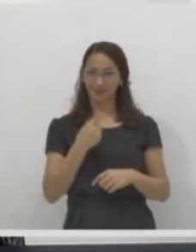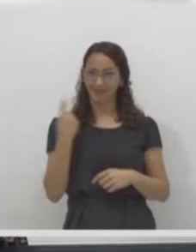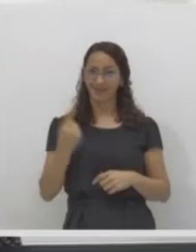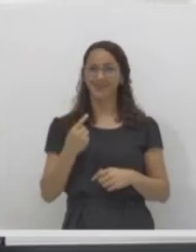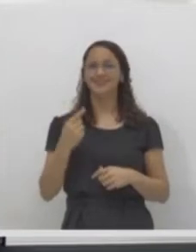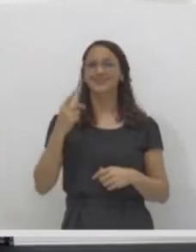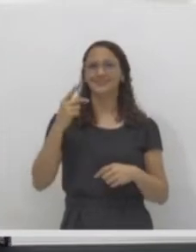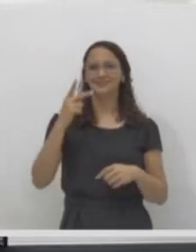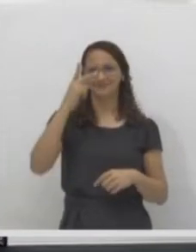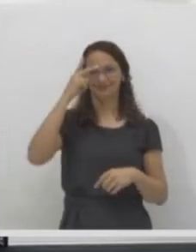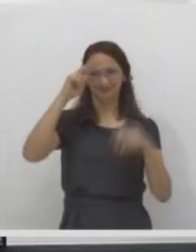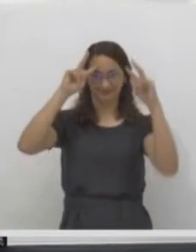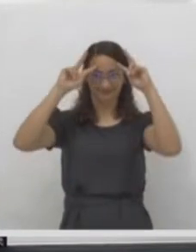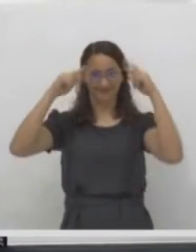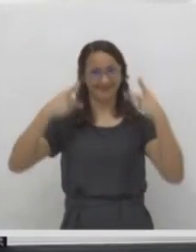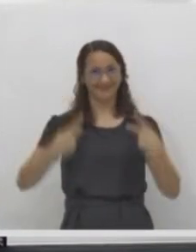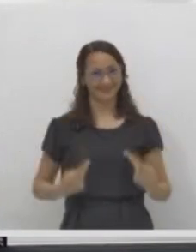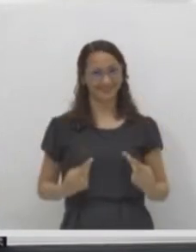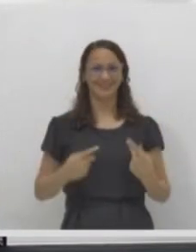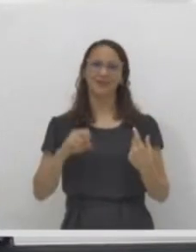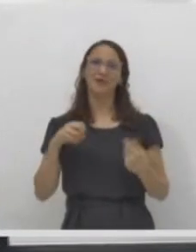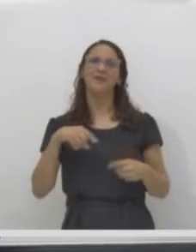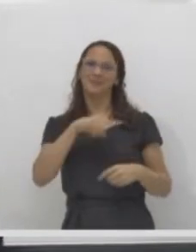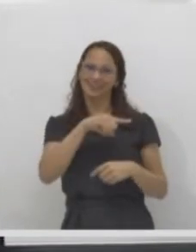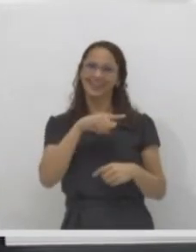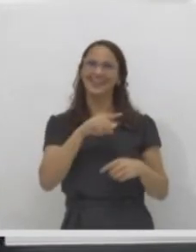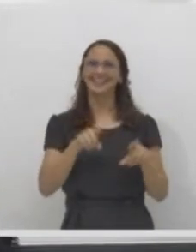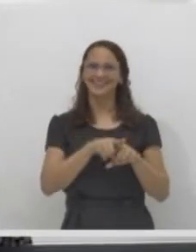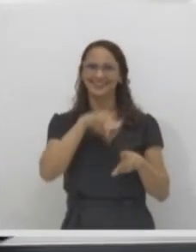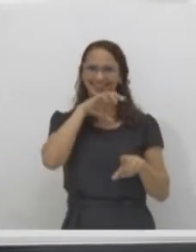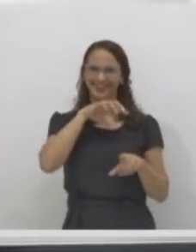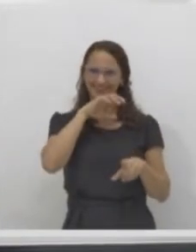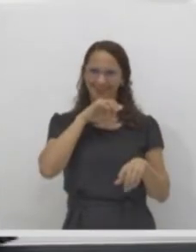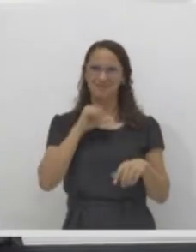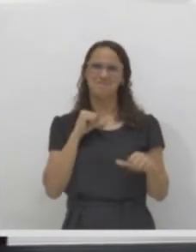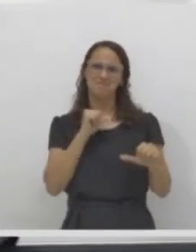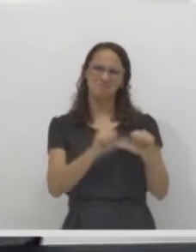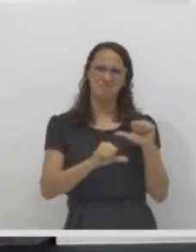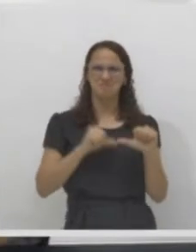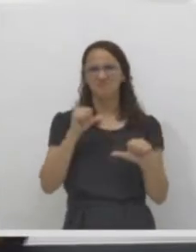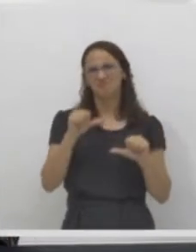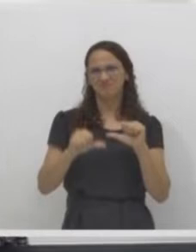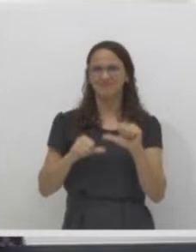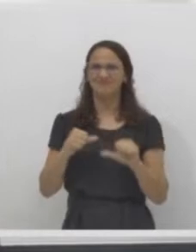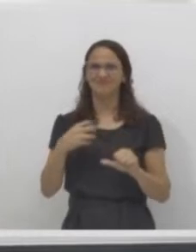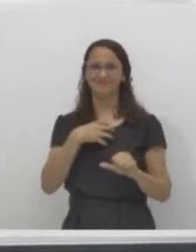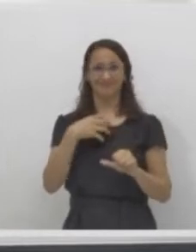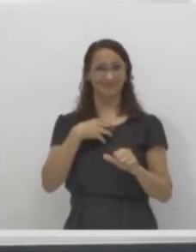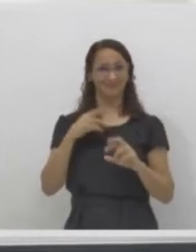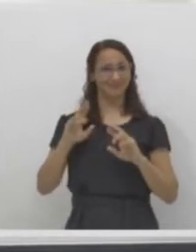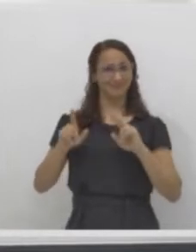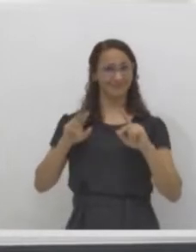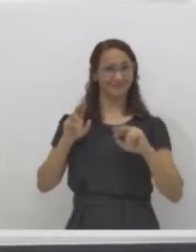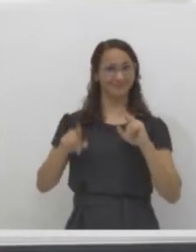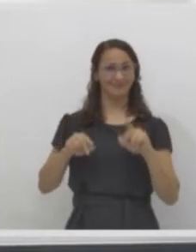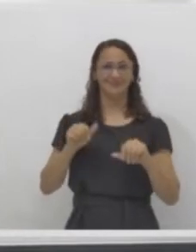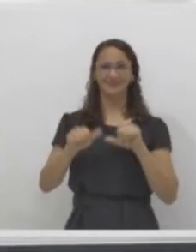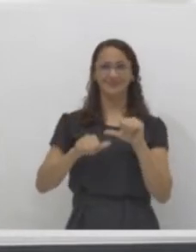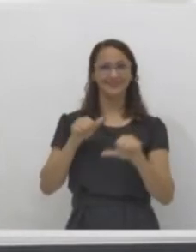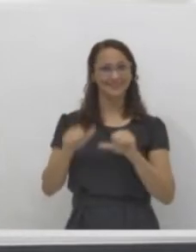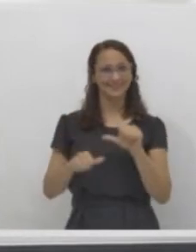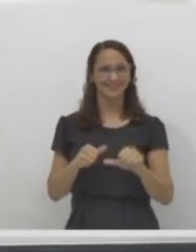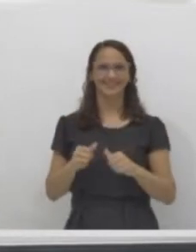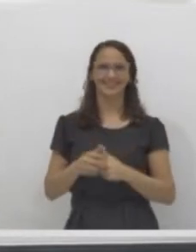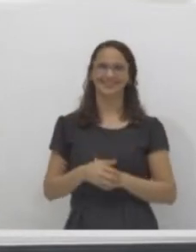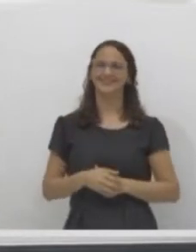o dinossauro, também mudamos de fase, né? Como se fosse a Lua. Tem dia que a gente está bem, tem dia que a gente está para baixo. E agora sim, vamos responder